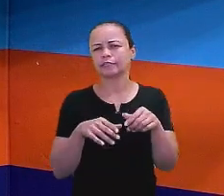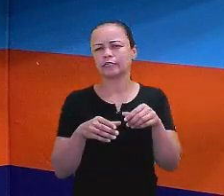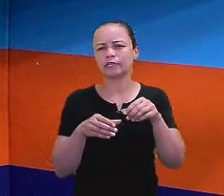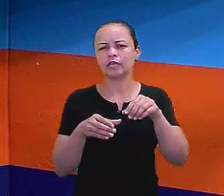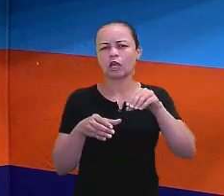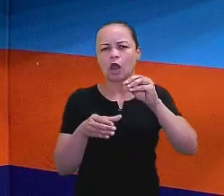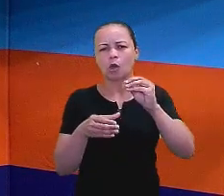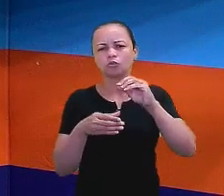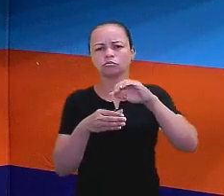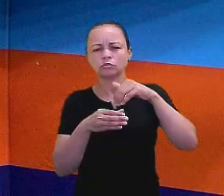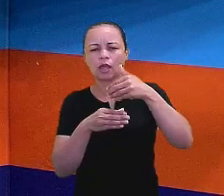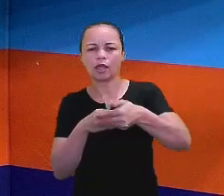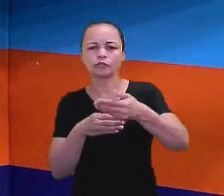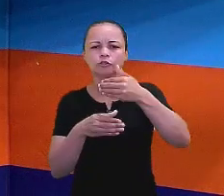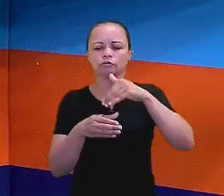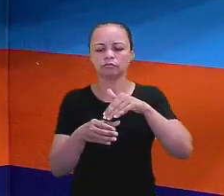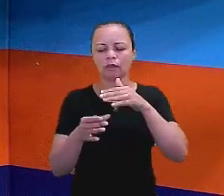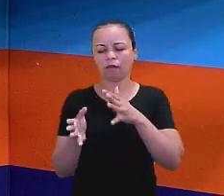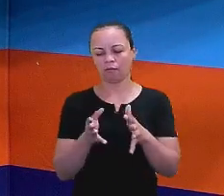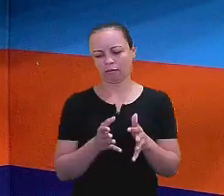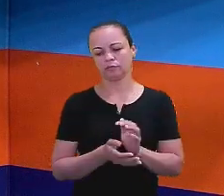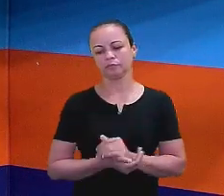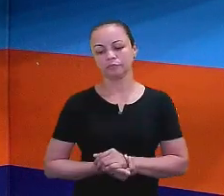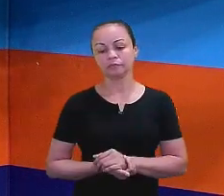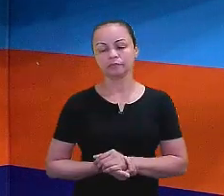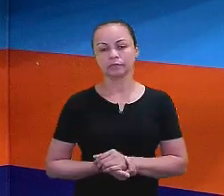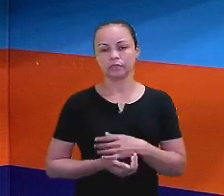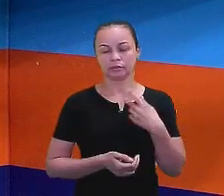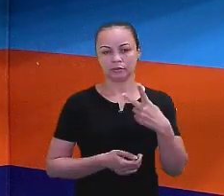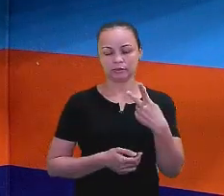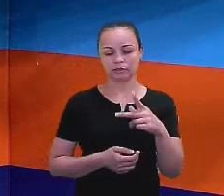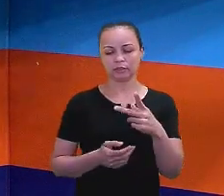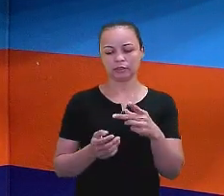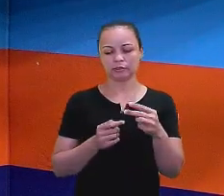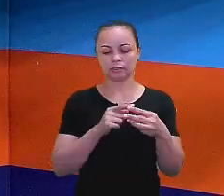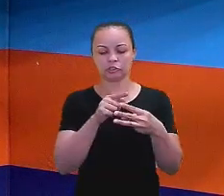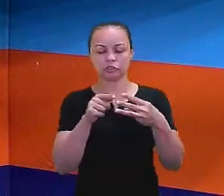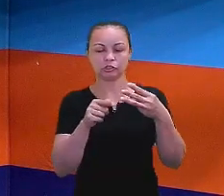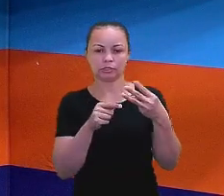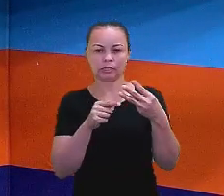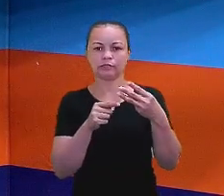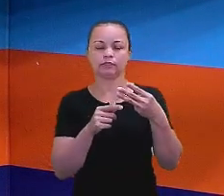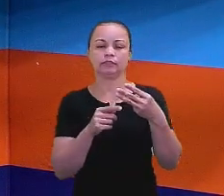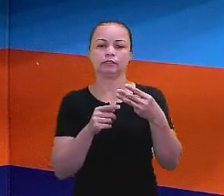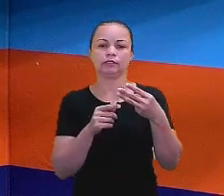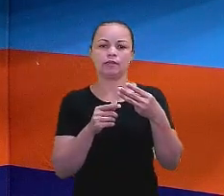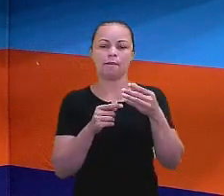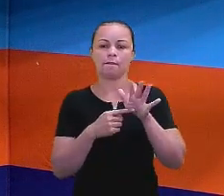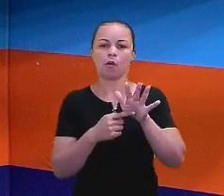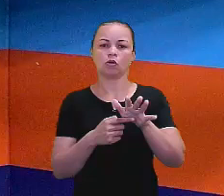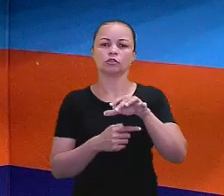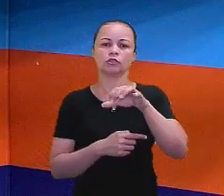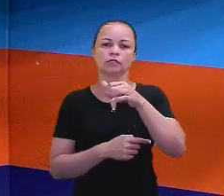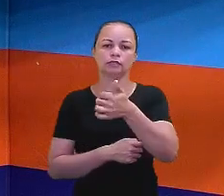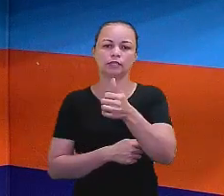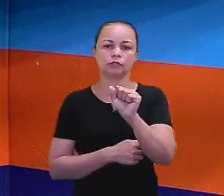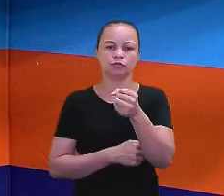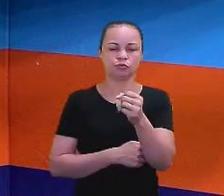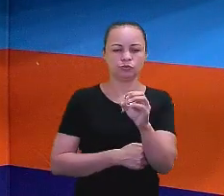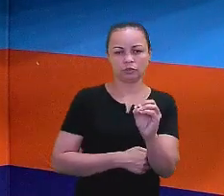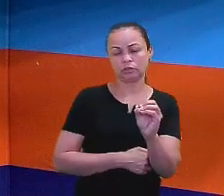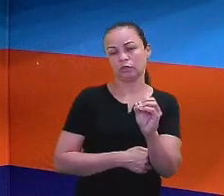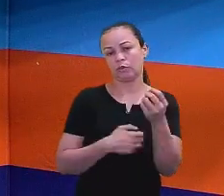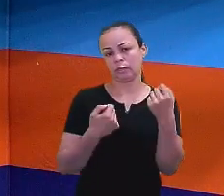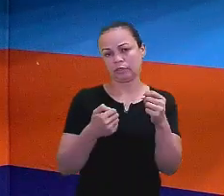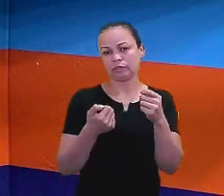internos. Então, dentro daquela representação, para que esses três ângulos aqui dê 180 graus, eu preciso que seja o quê? Um